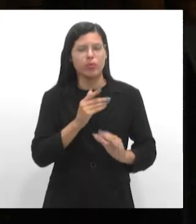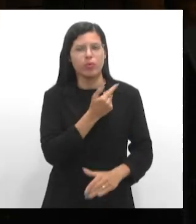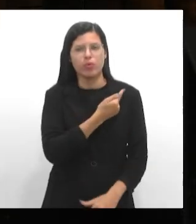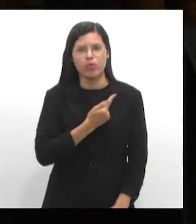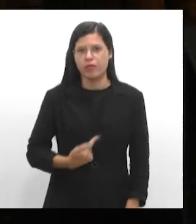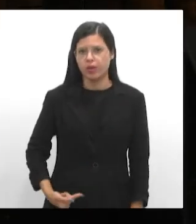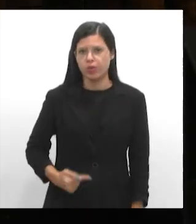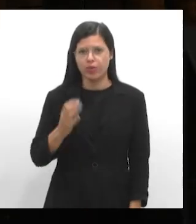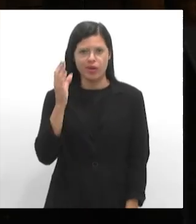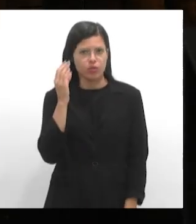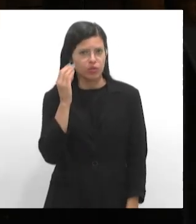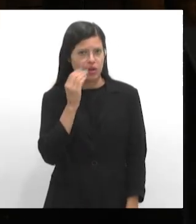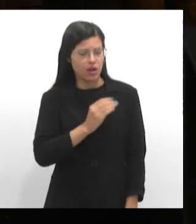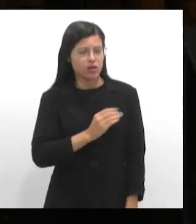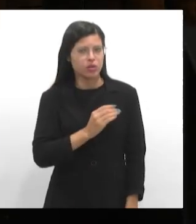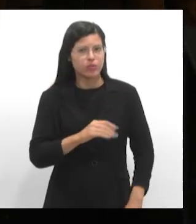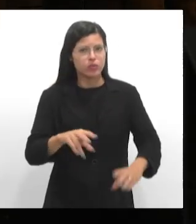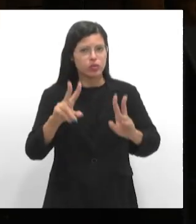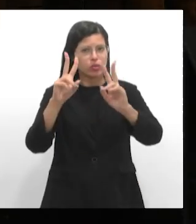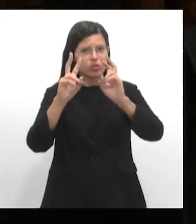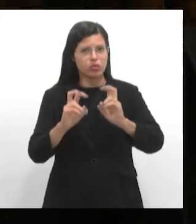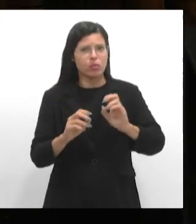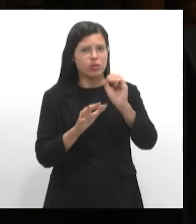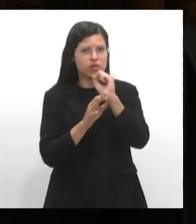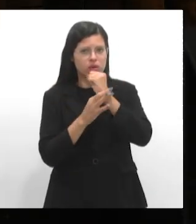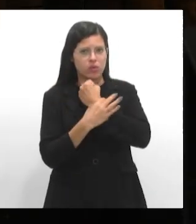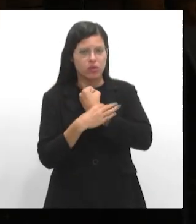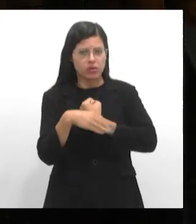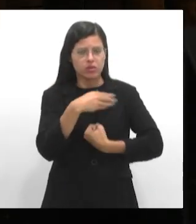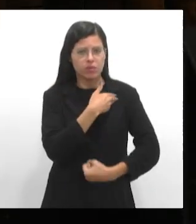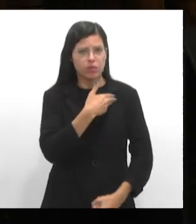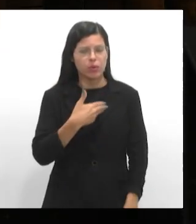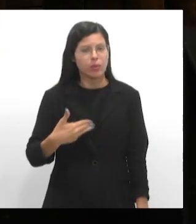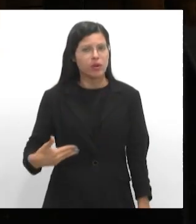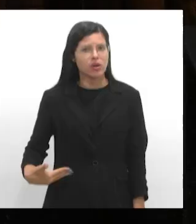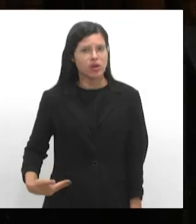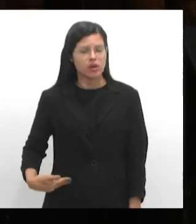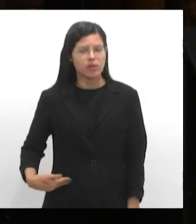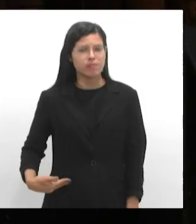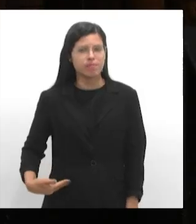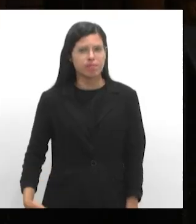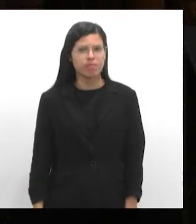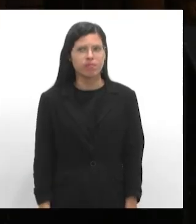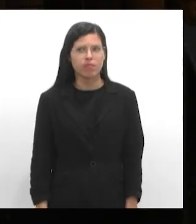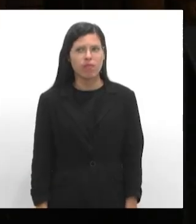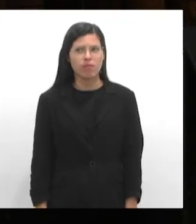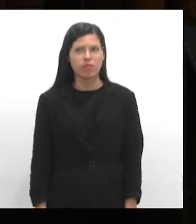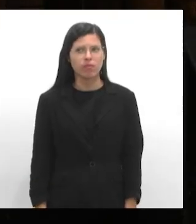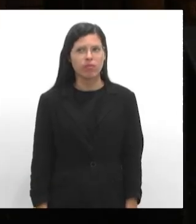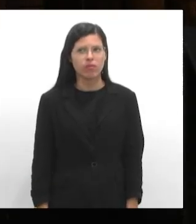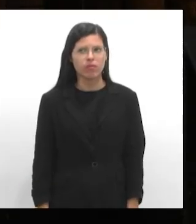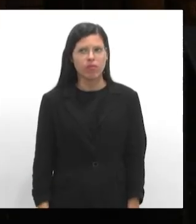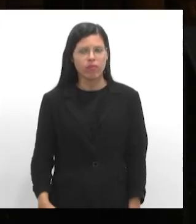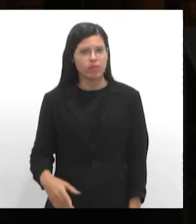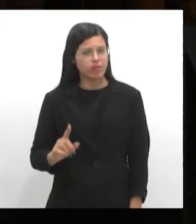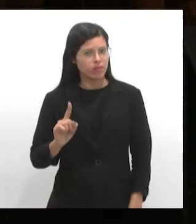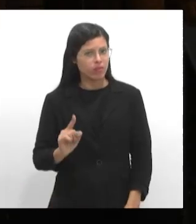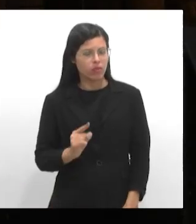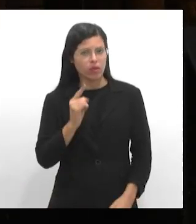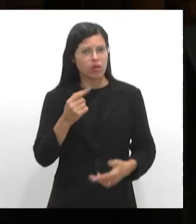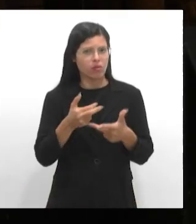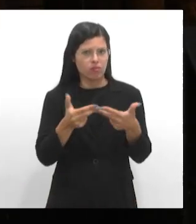Cláudio Castro, sobre segurança pública, que tem uma das